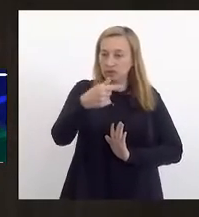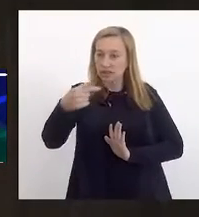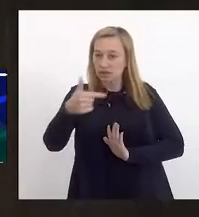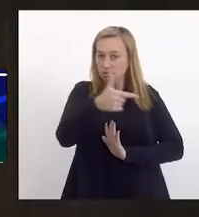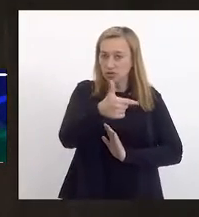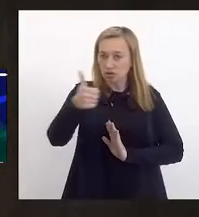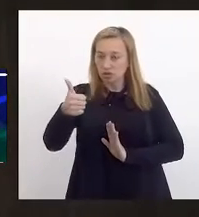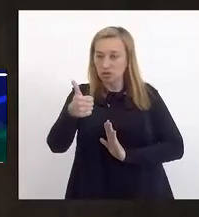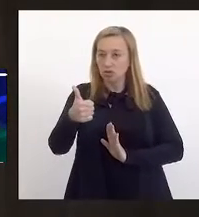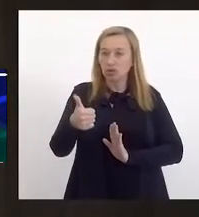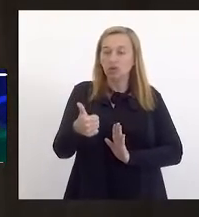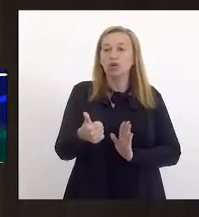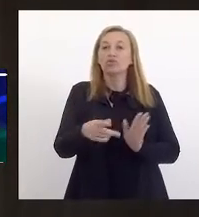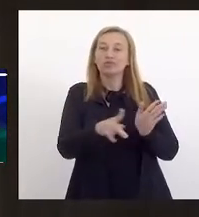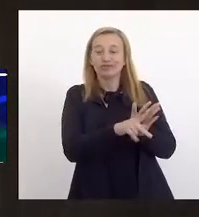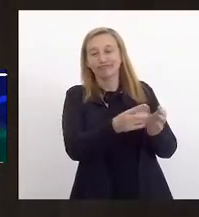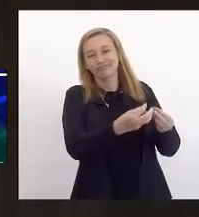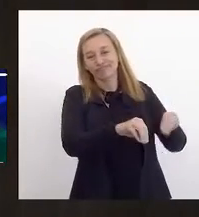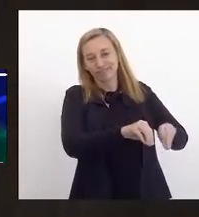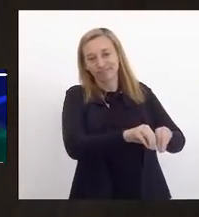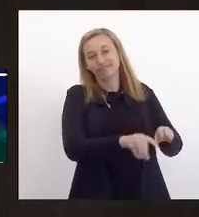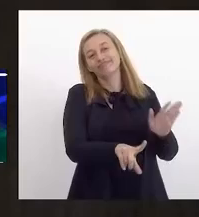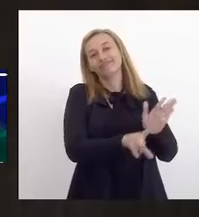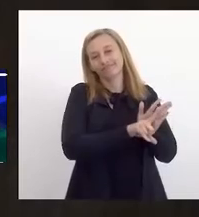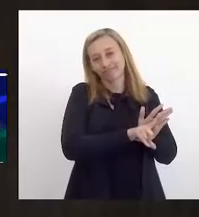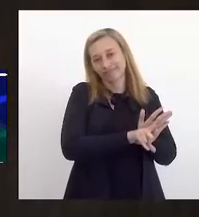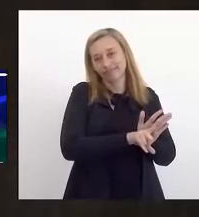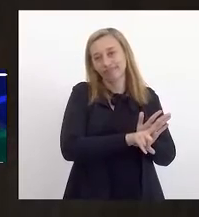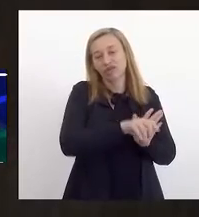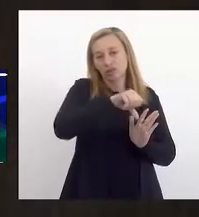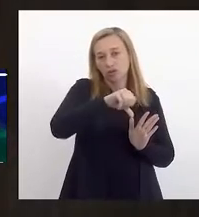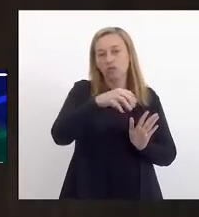9427-2021, portanto o projeto está prejudicado pela lei